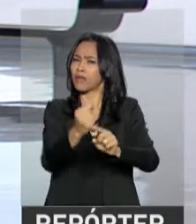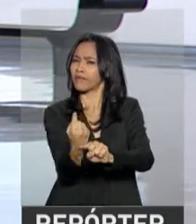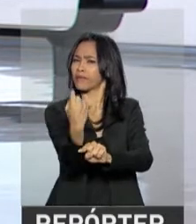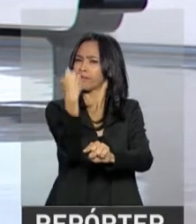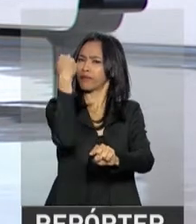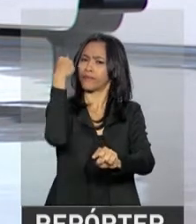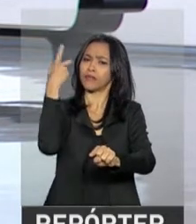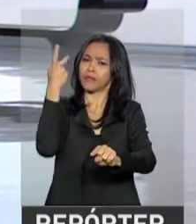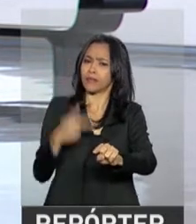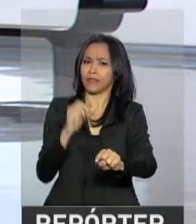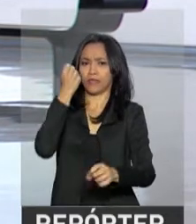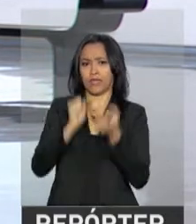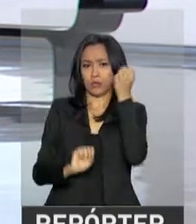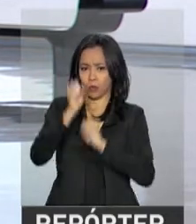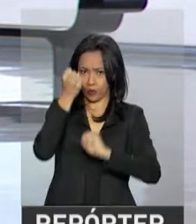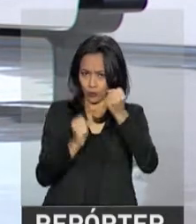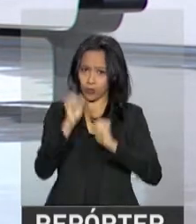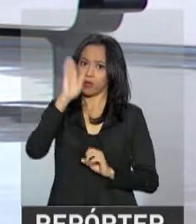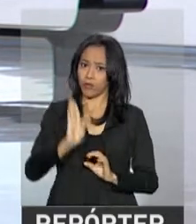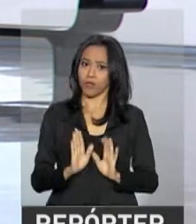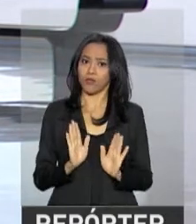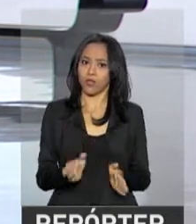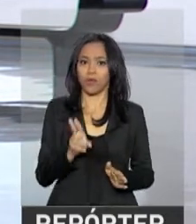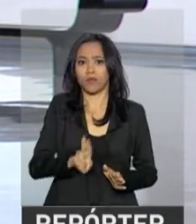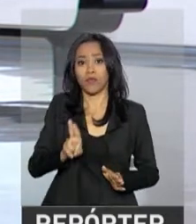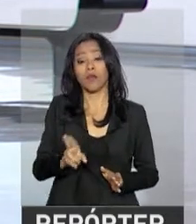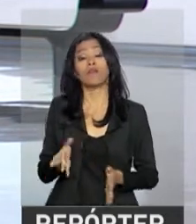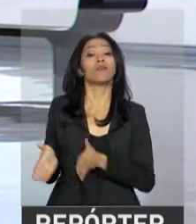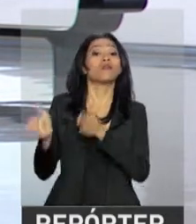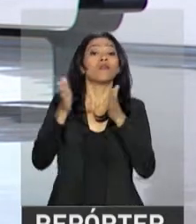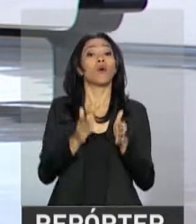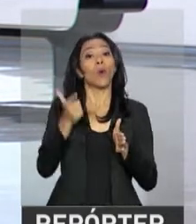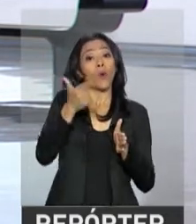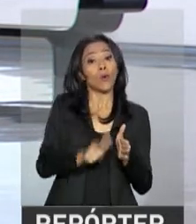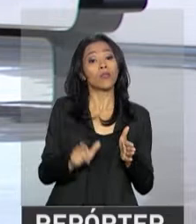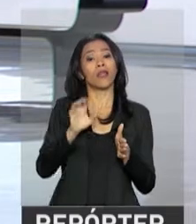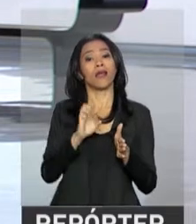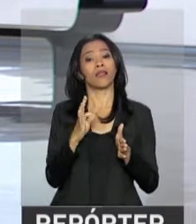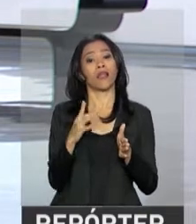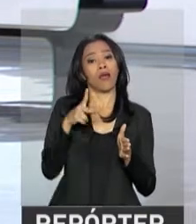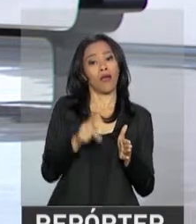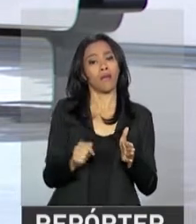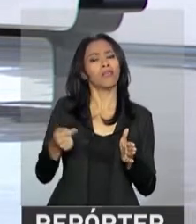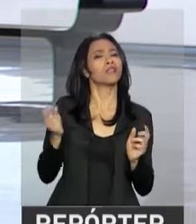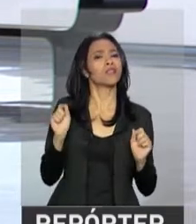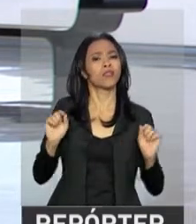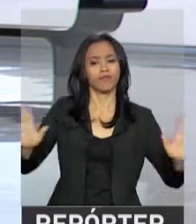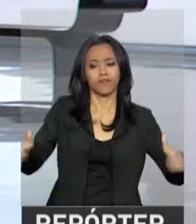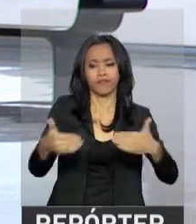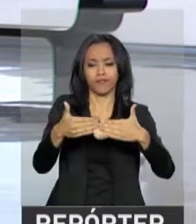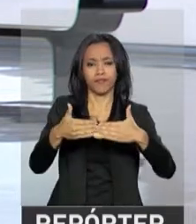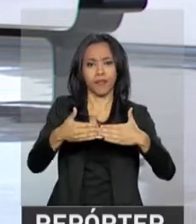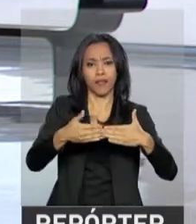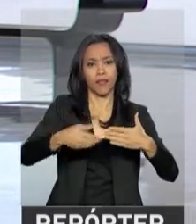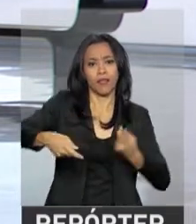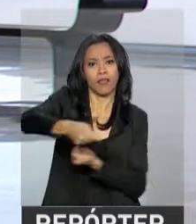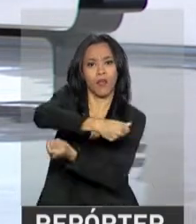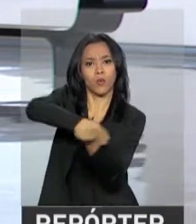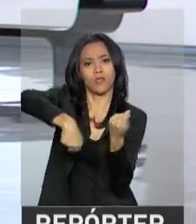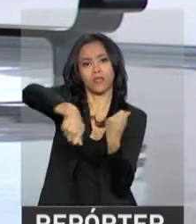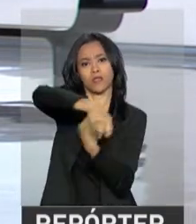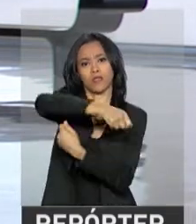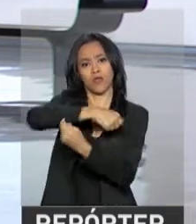brasileira e thaíssa em mais uma etapa das negociações do governo com os caminhoneiros o governo federal